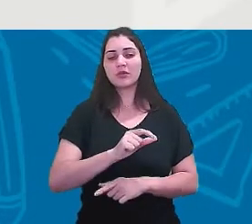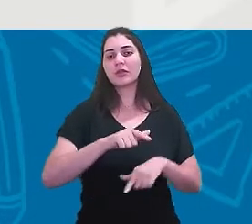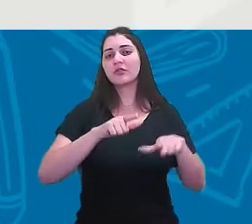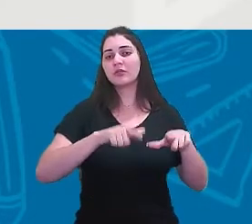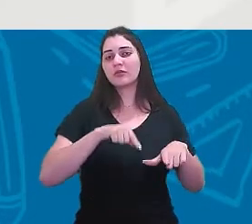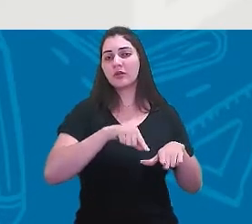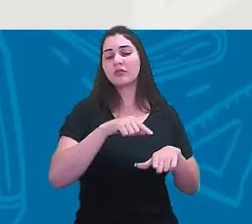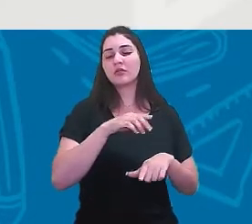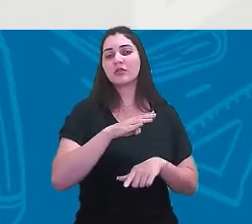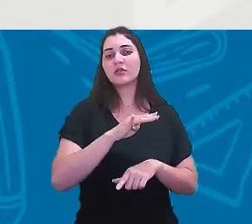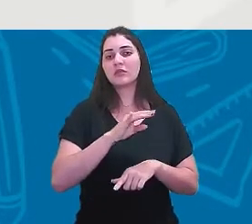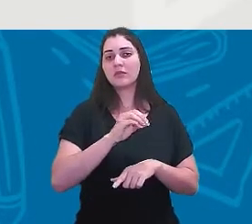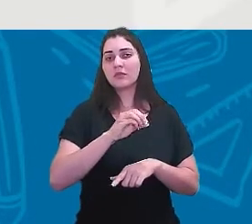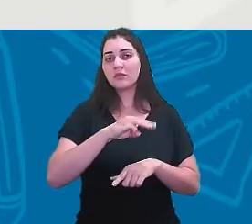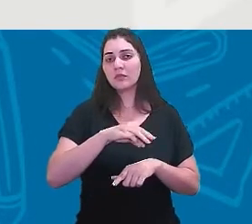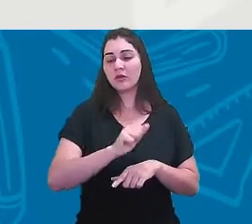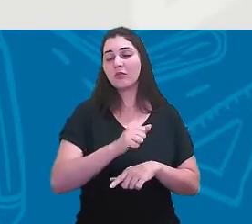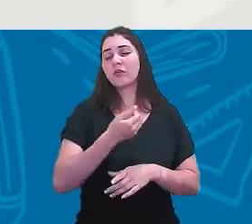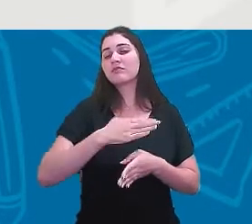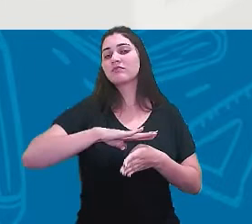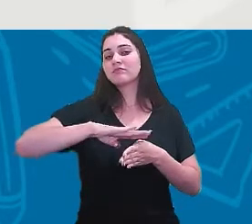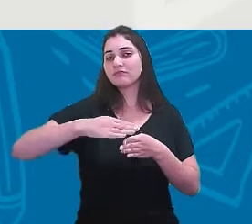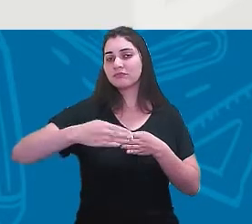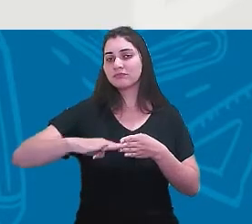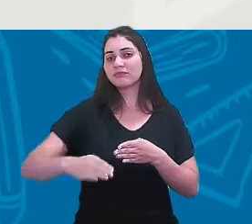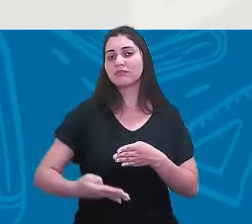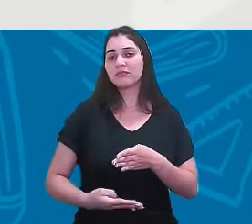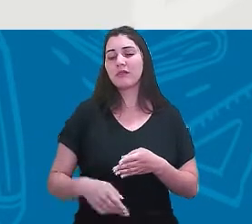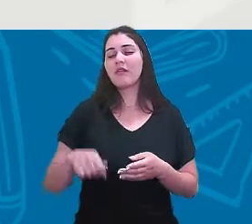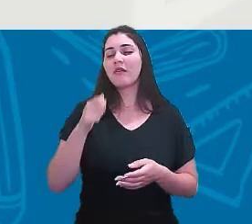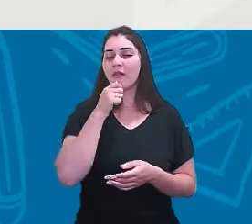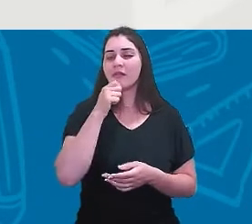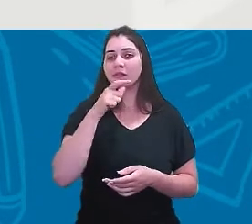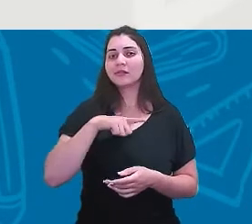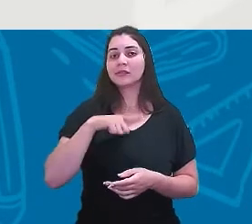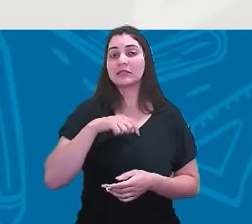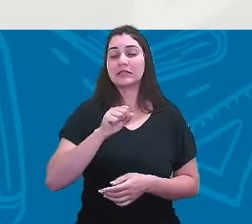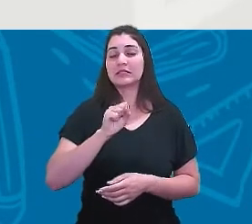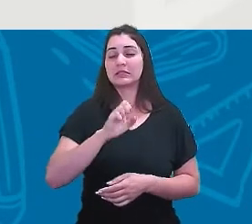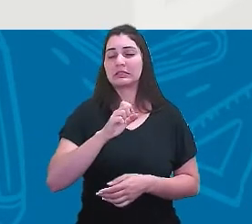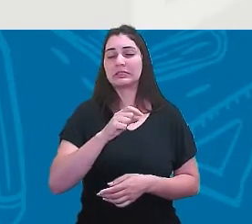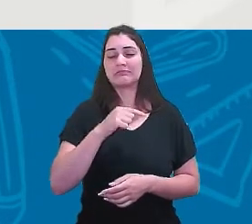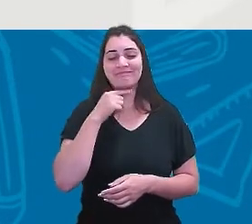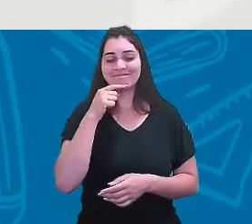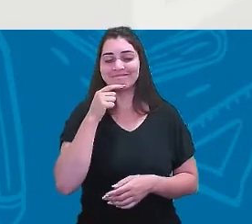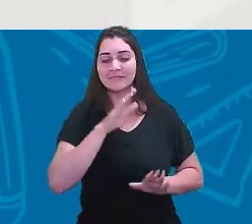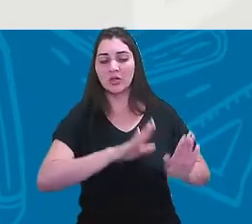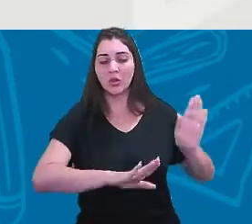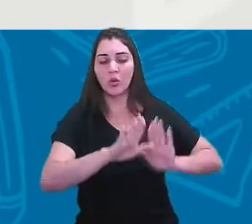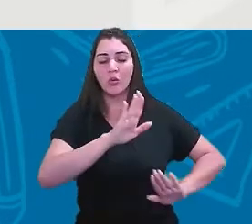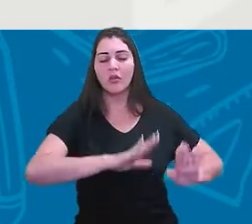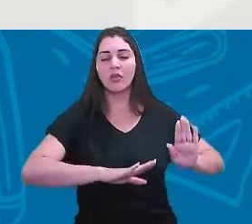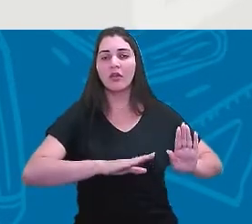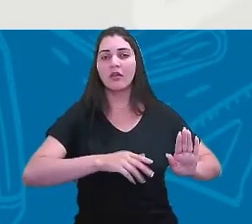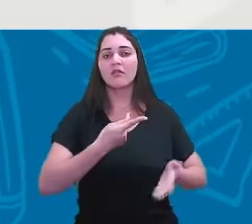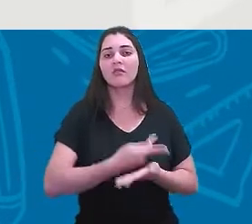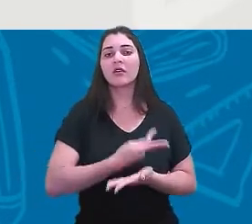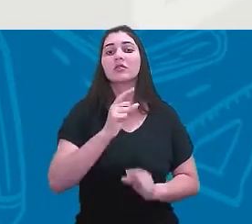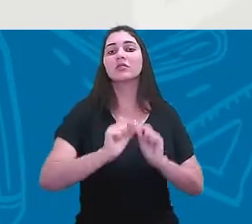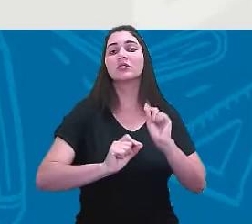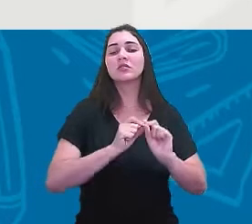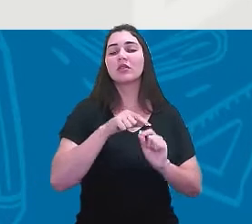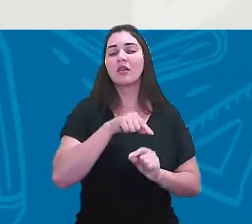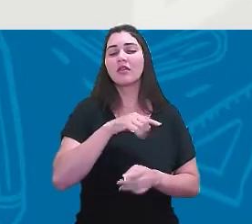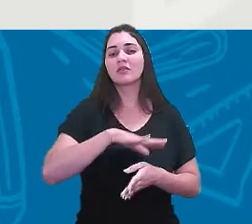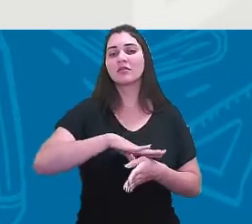aí desse bioma, dessa floresta, dessa Mata Atlântica, ela ainda é existente. E se a gente não cuidar, a tendência é